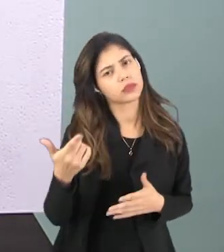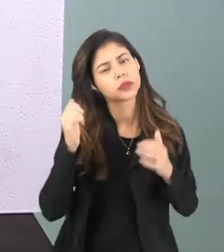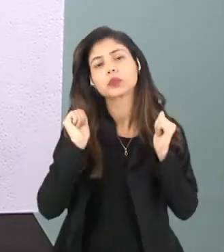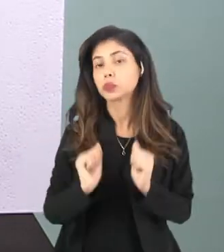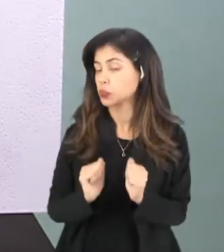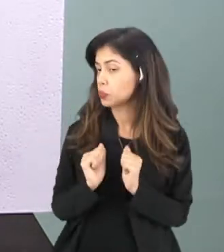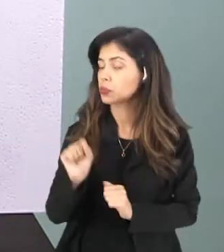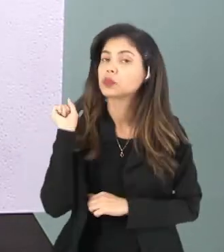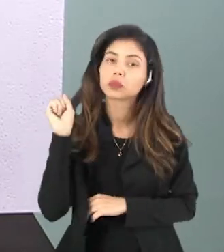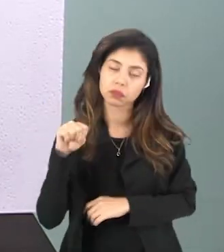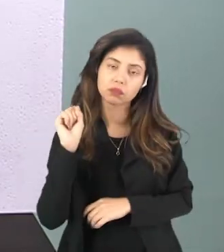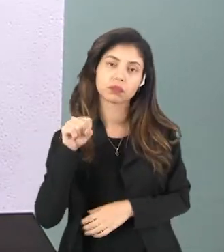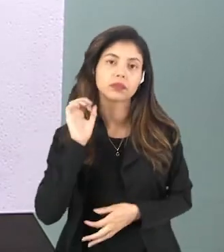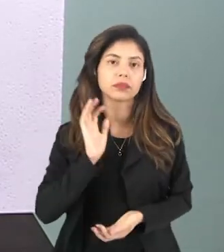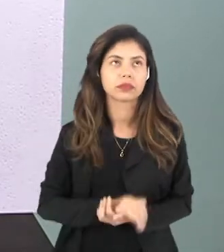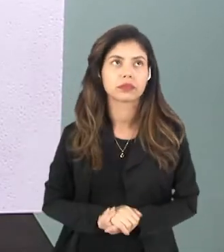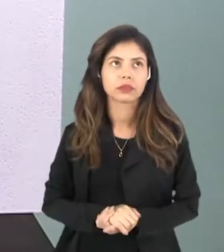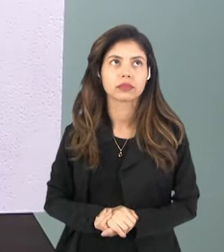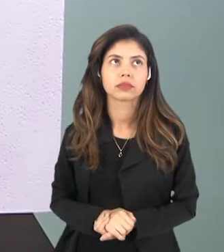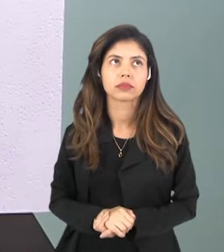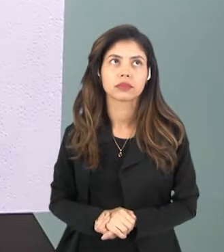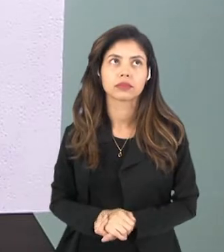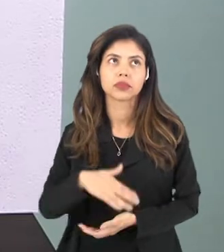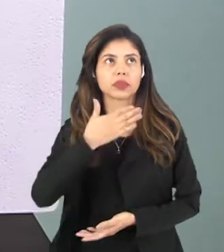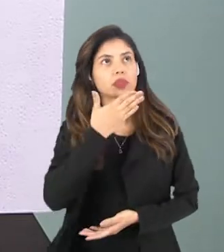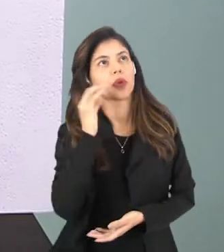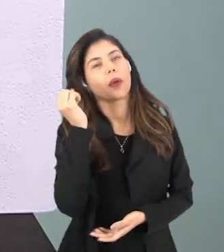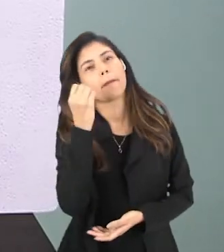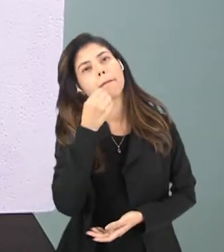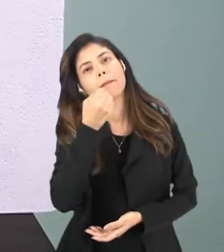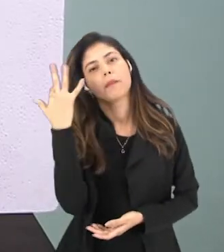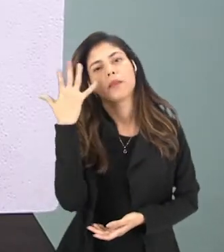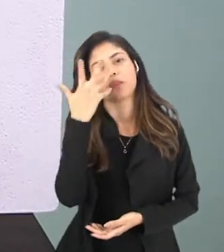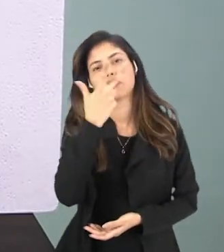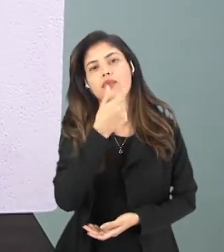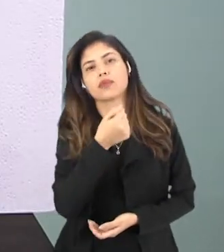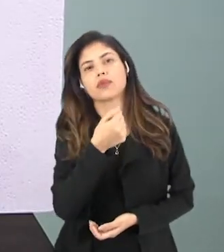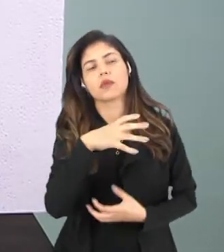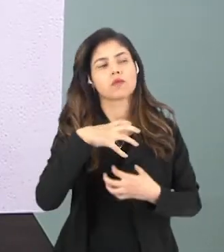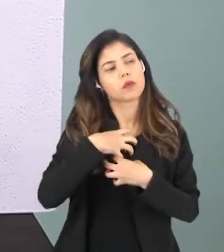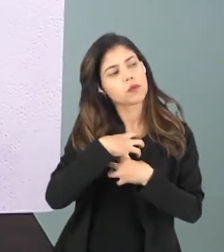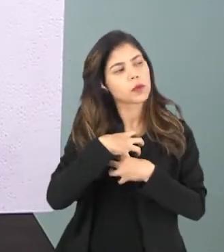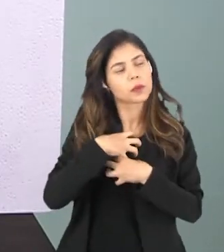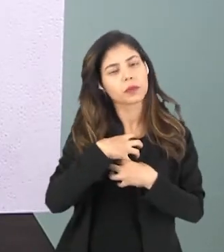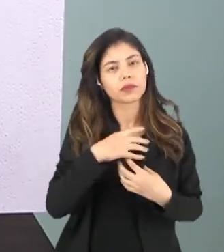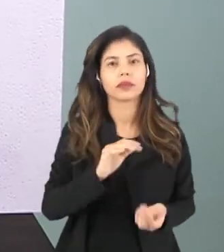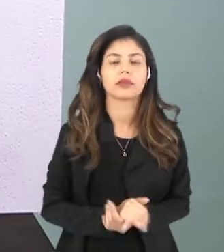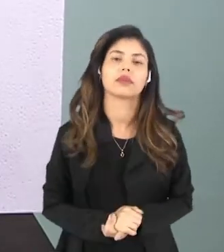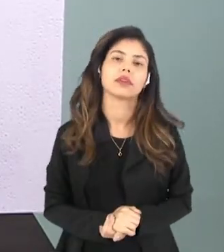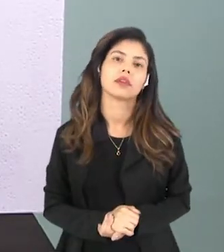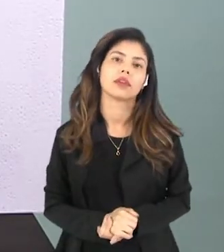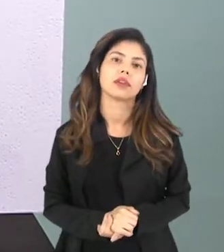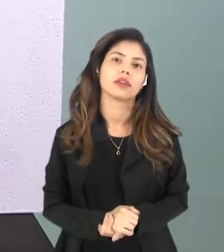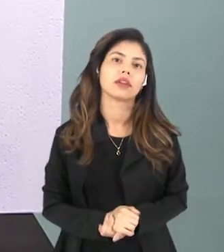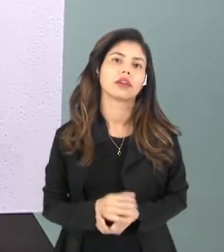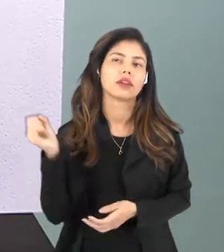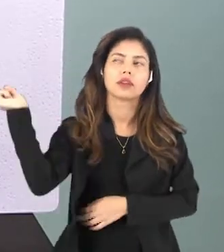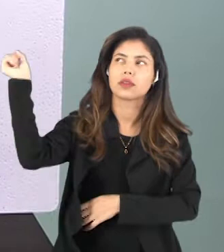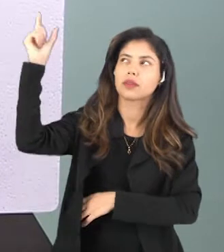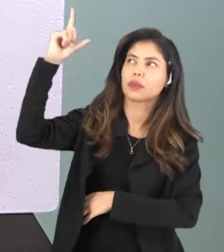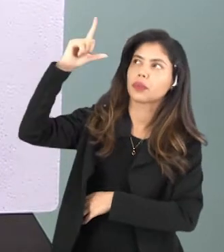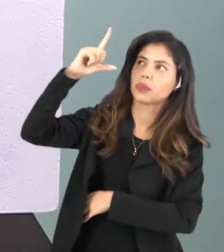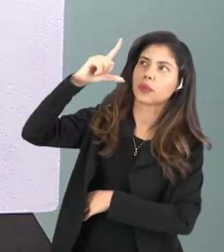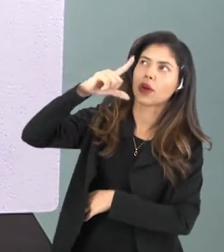outras formas Pode sim em um belo momento que estavam